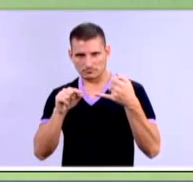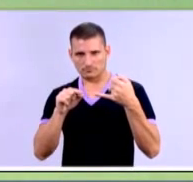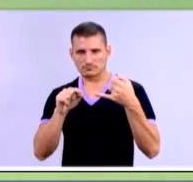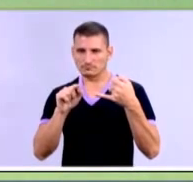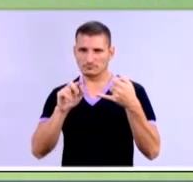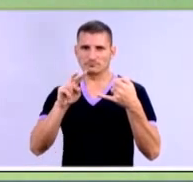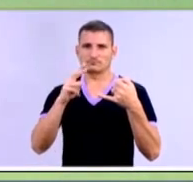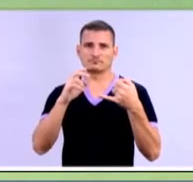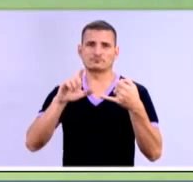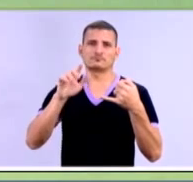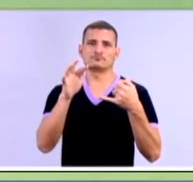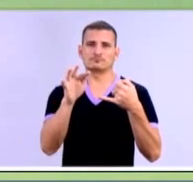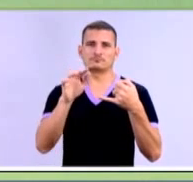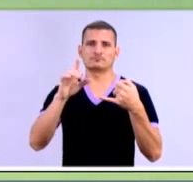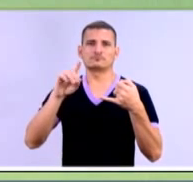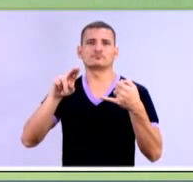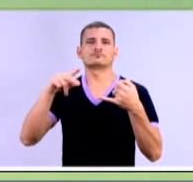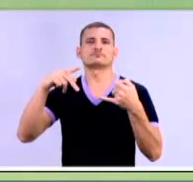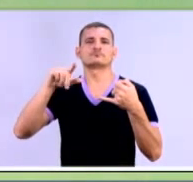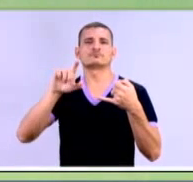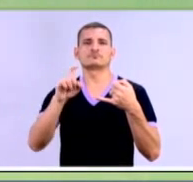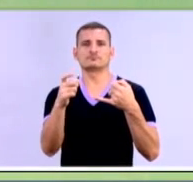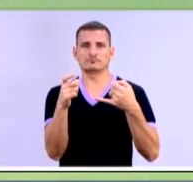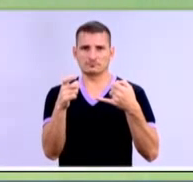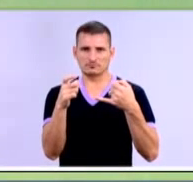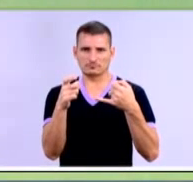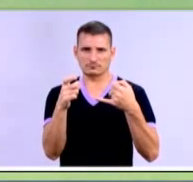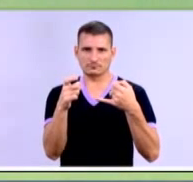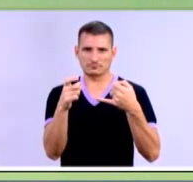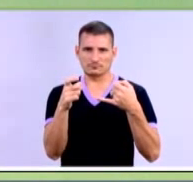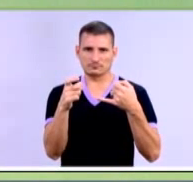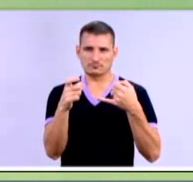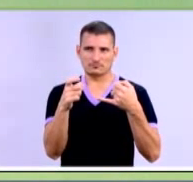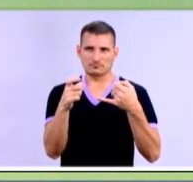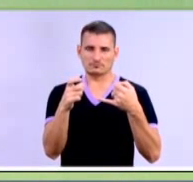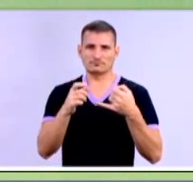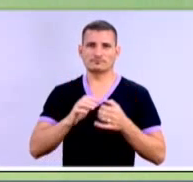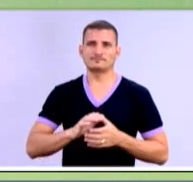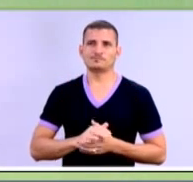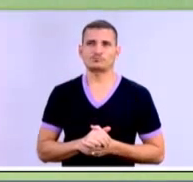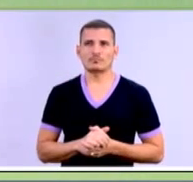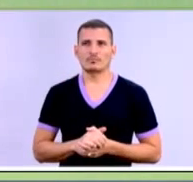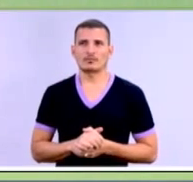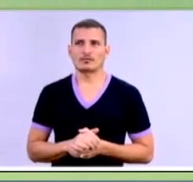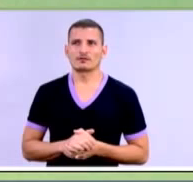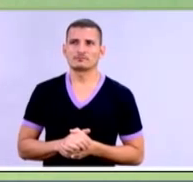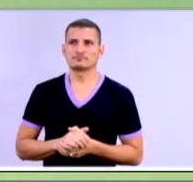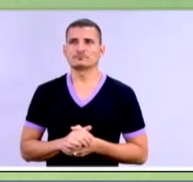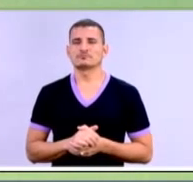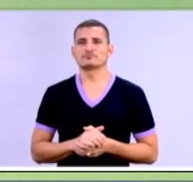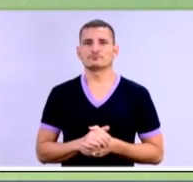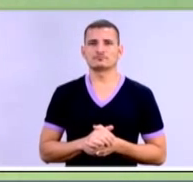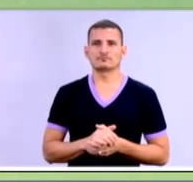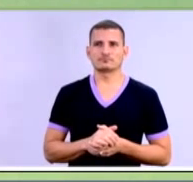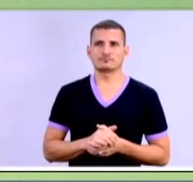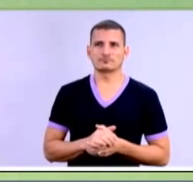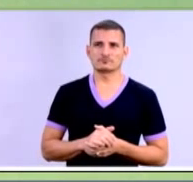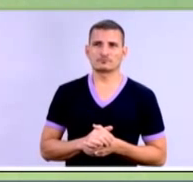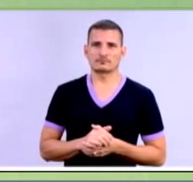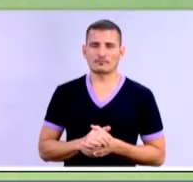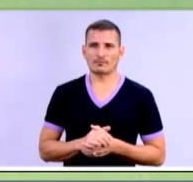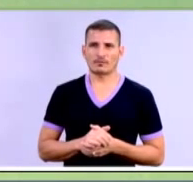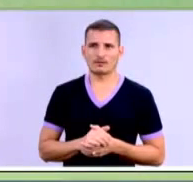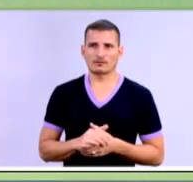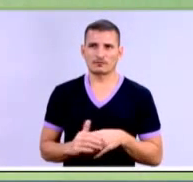comunicação ref duplex. Não porque ele tem transmissão nos dois elementos, malha e elemento central, o